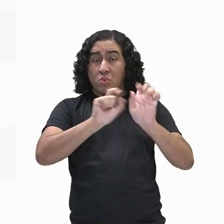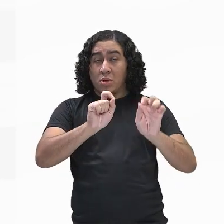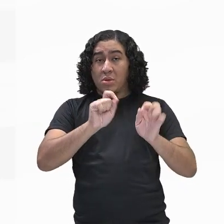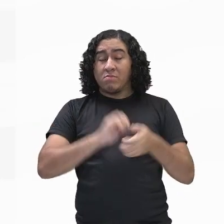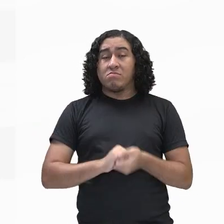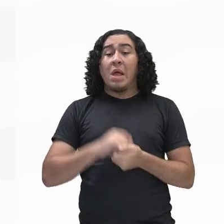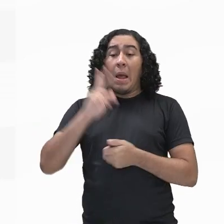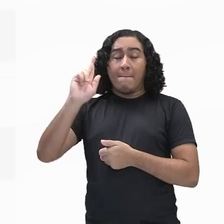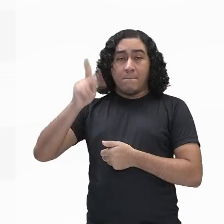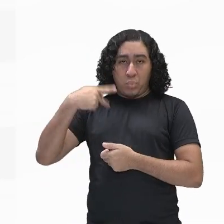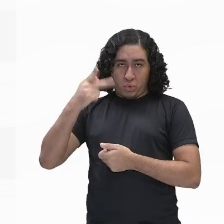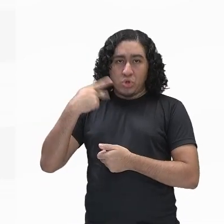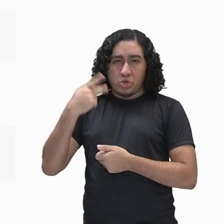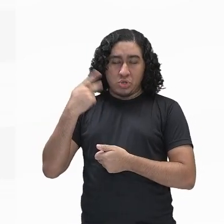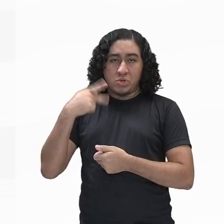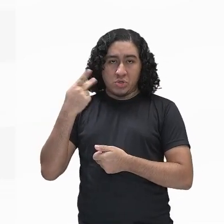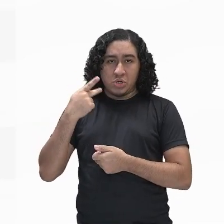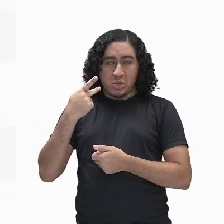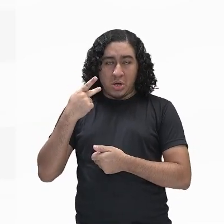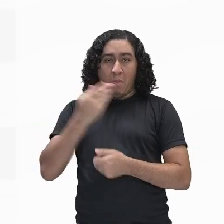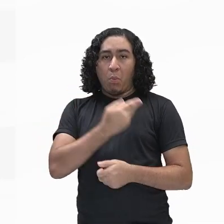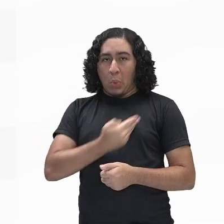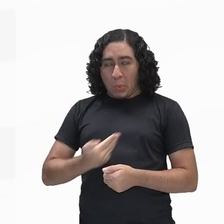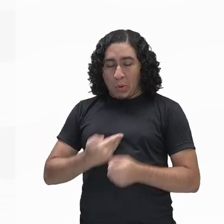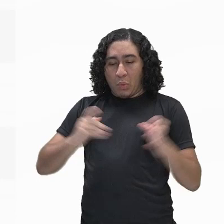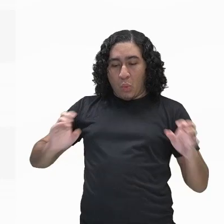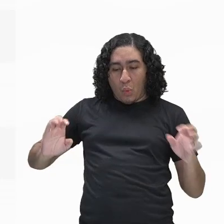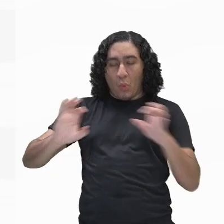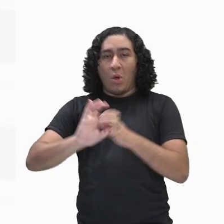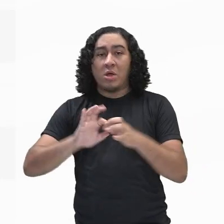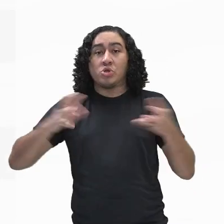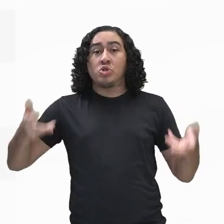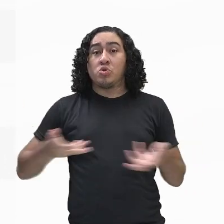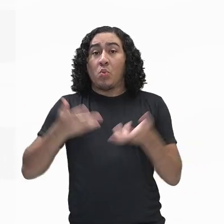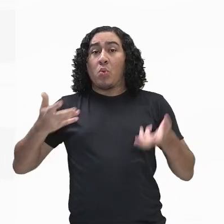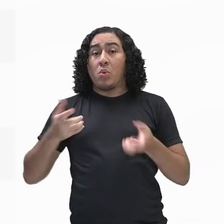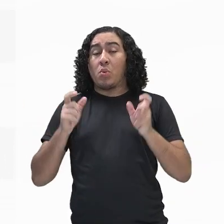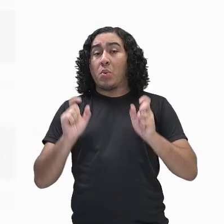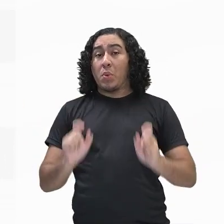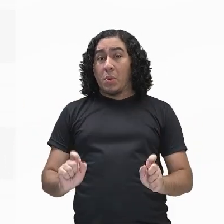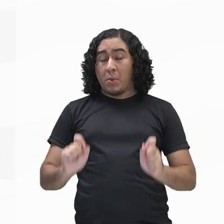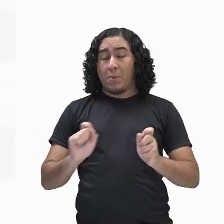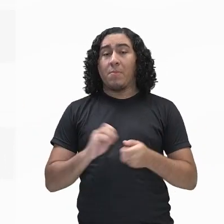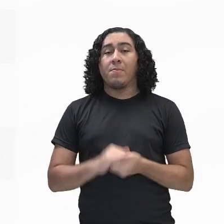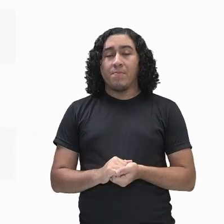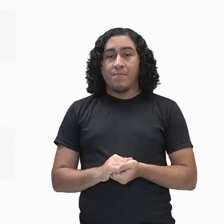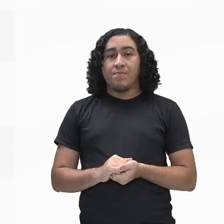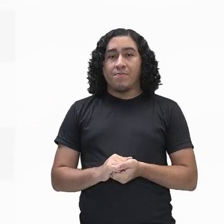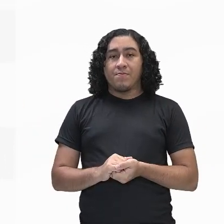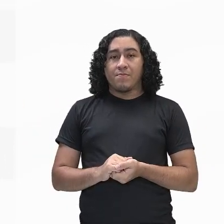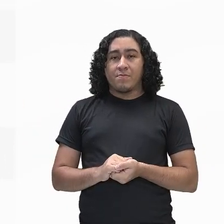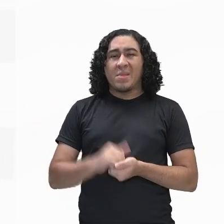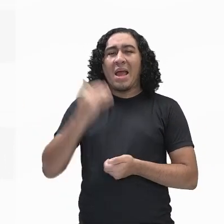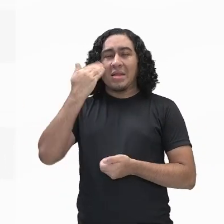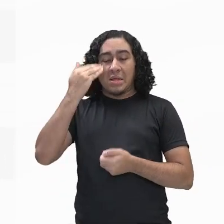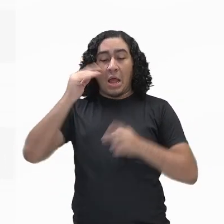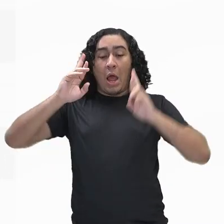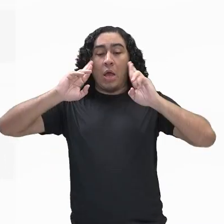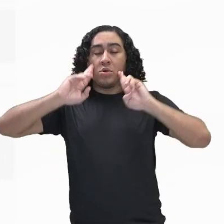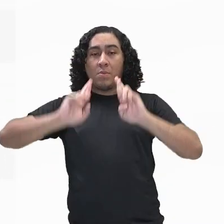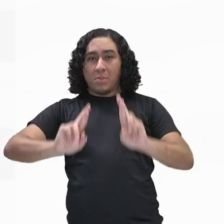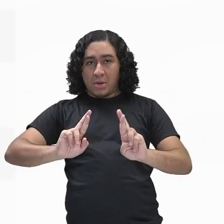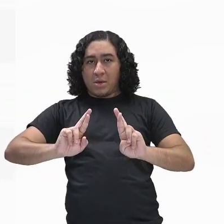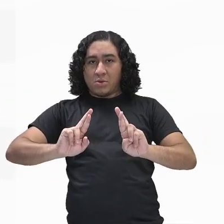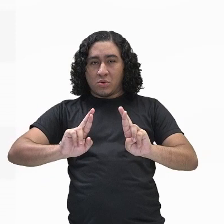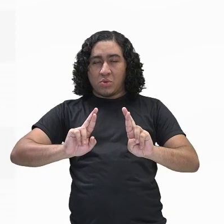políticas públicas que estimulam a interação, compreensão e respeito, tá bom?